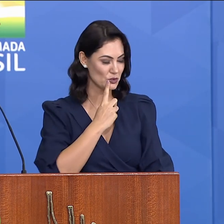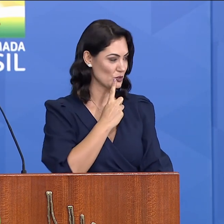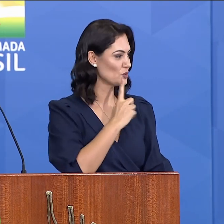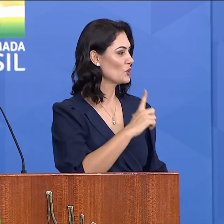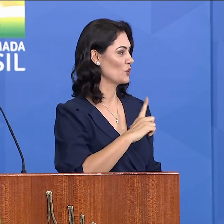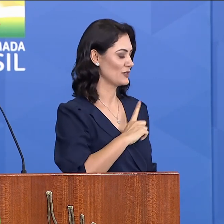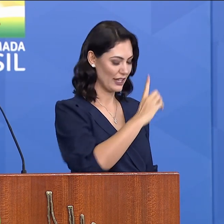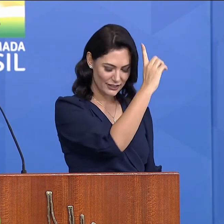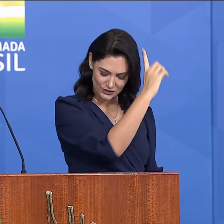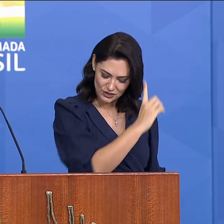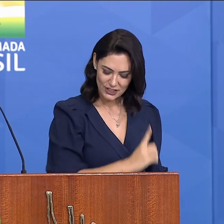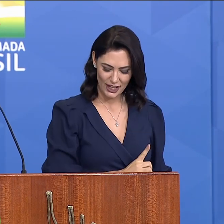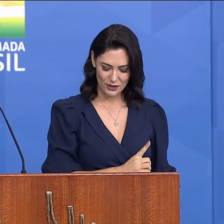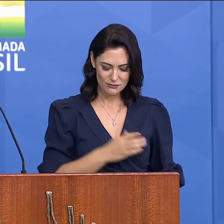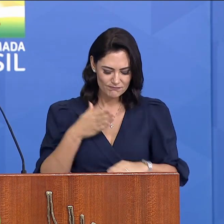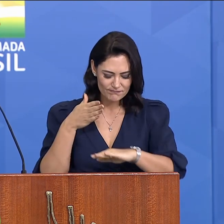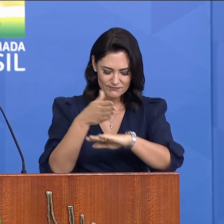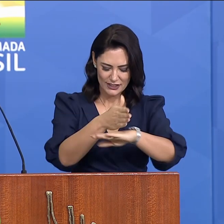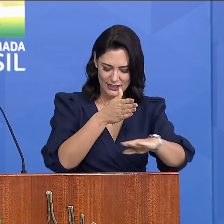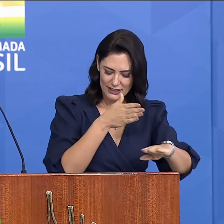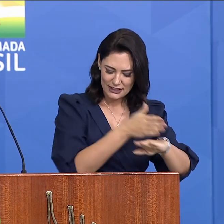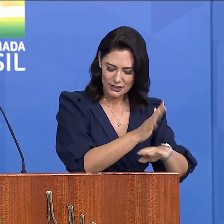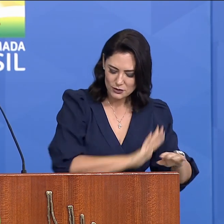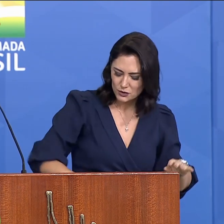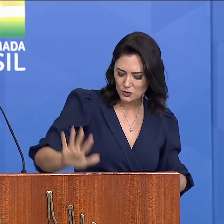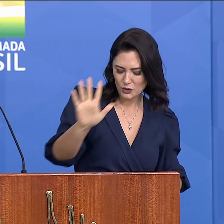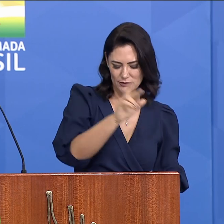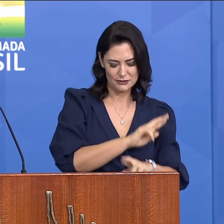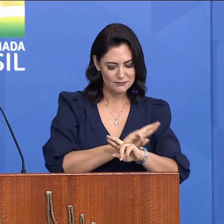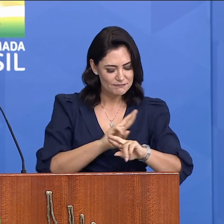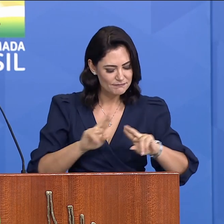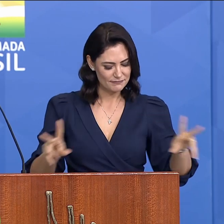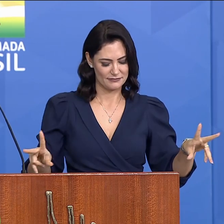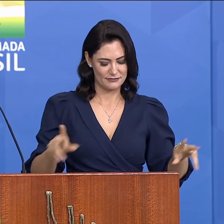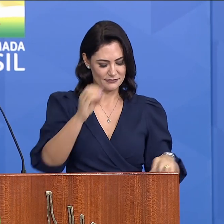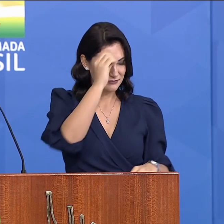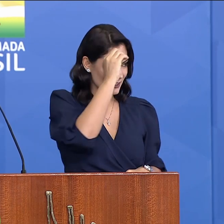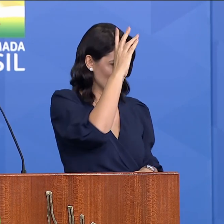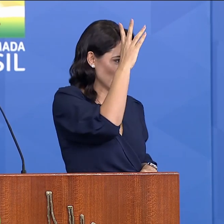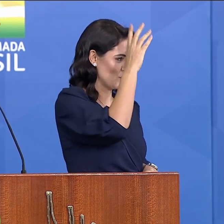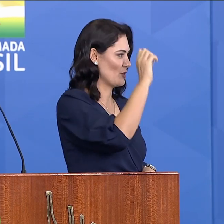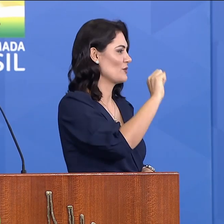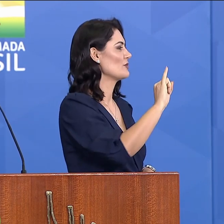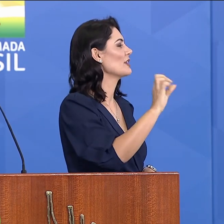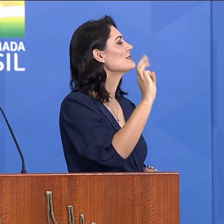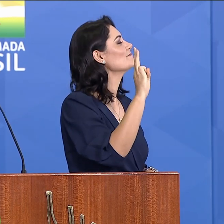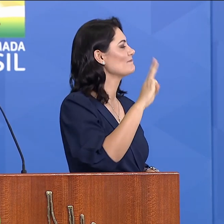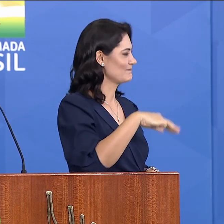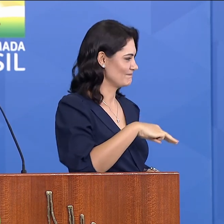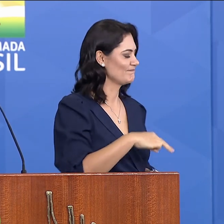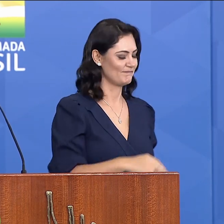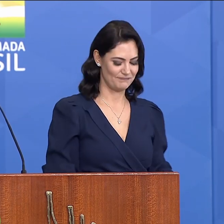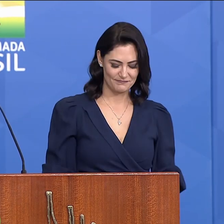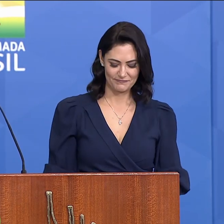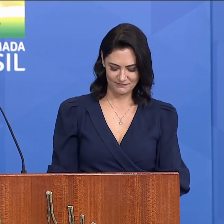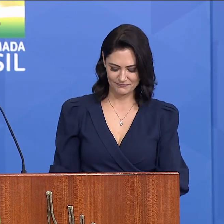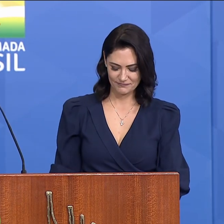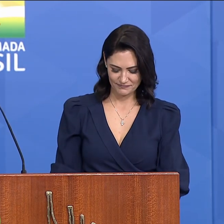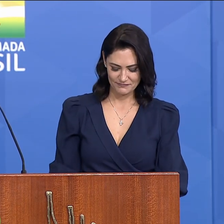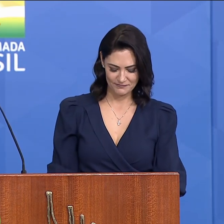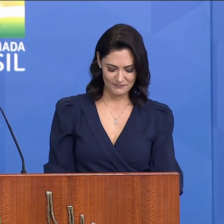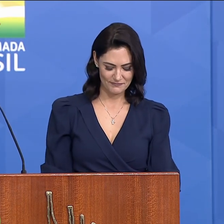Os surdos têm direito a adentrar as várias áreas do conhecimento. Sim, eles têm esse